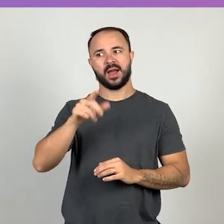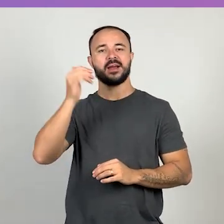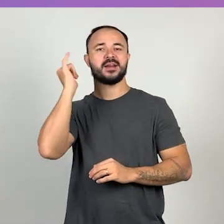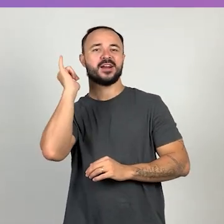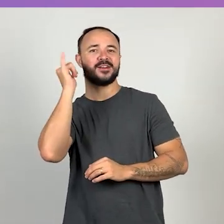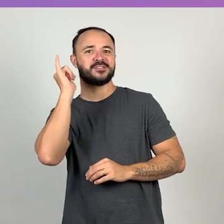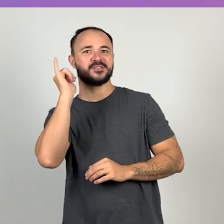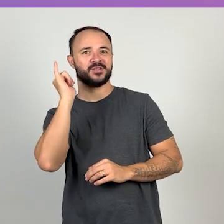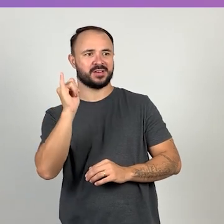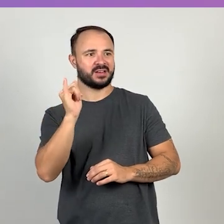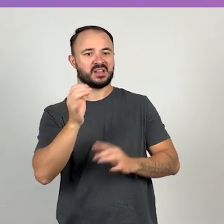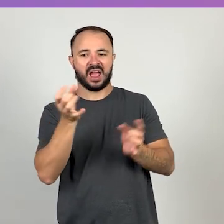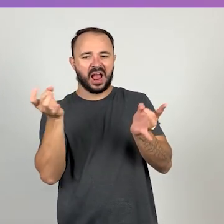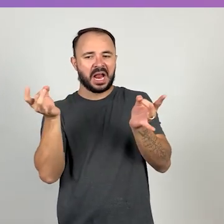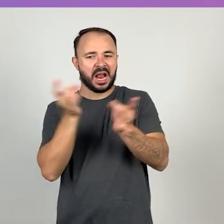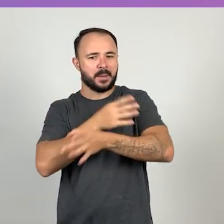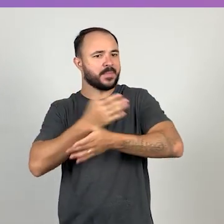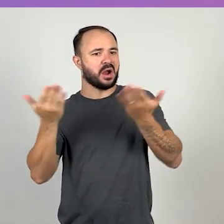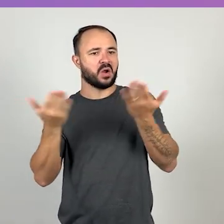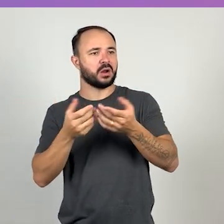não precisa terminar aqui.